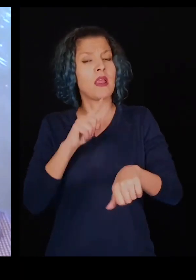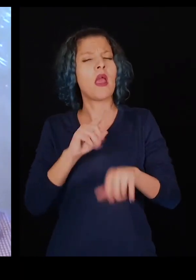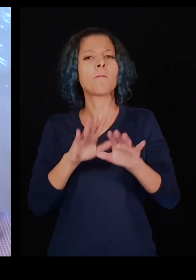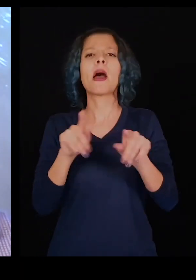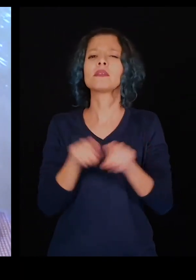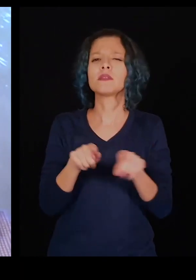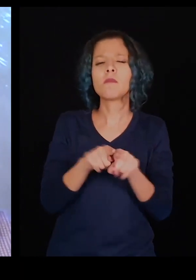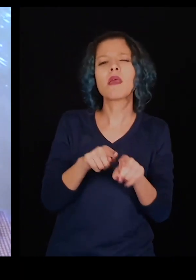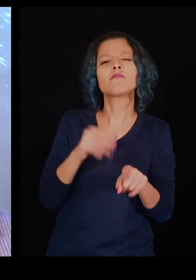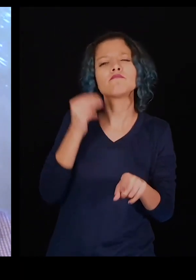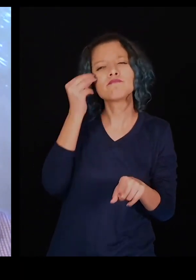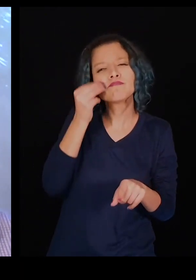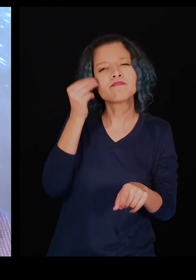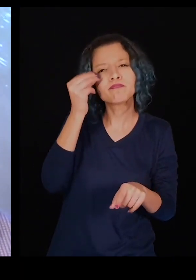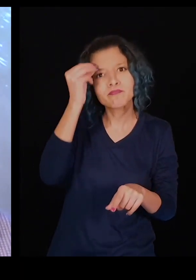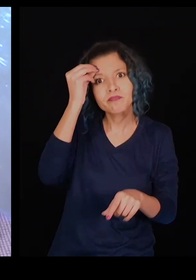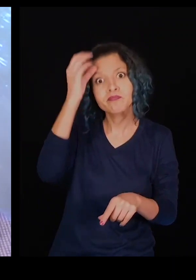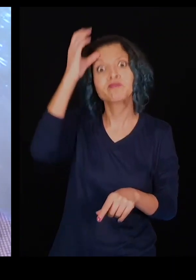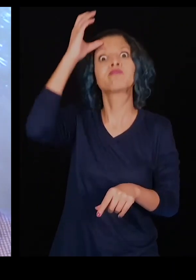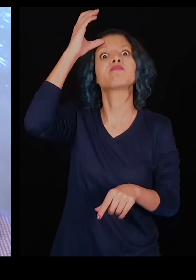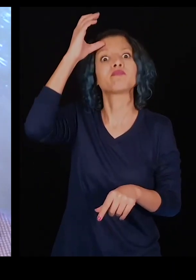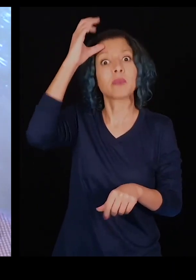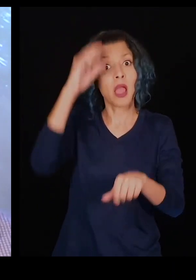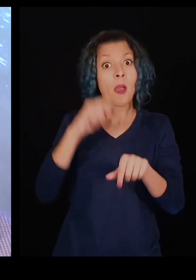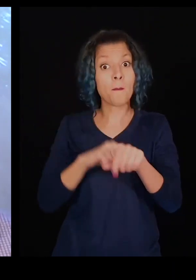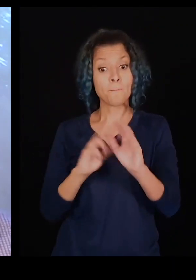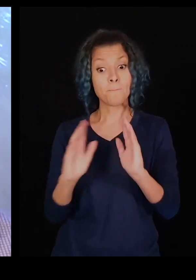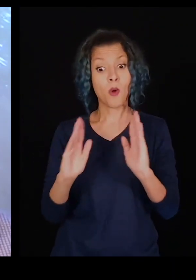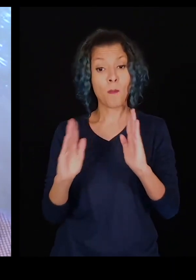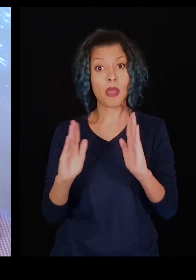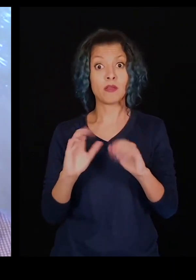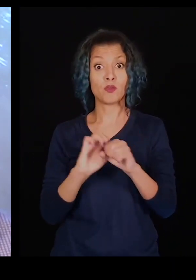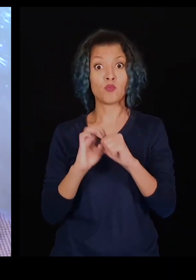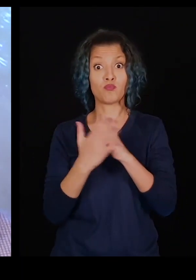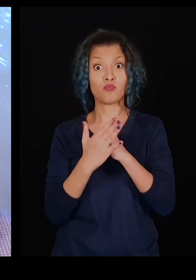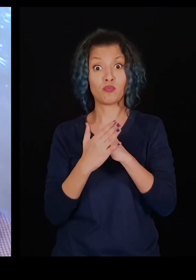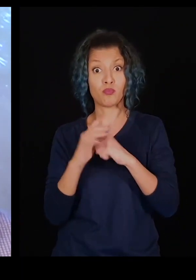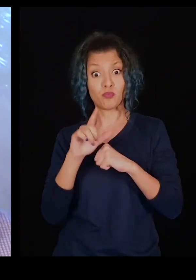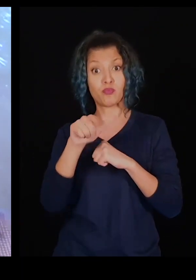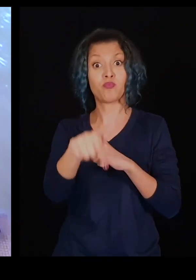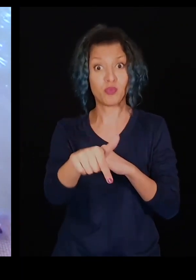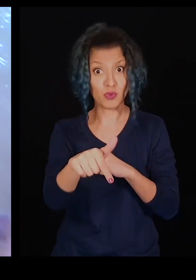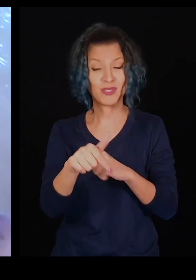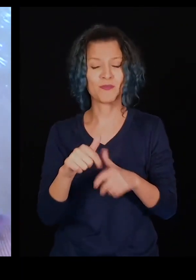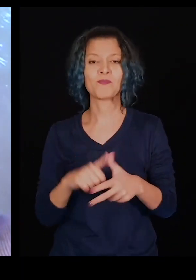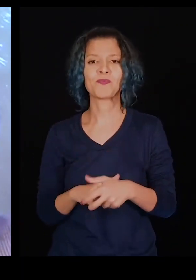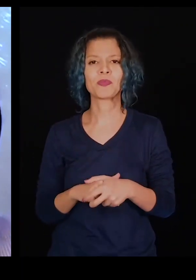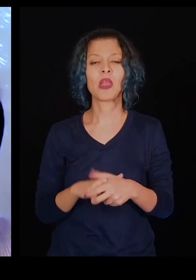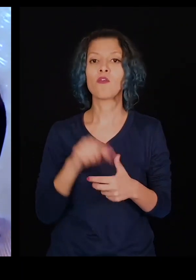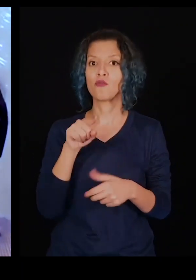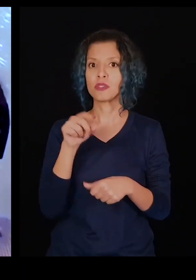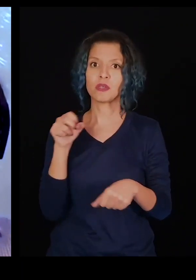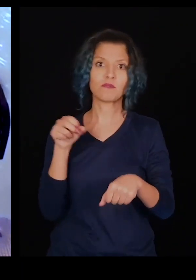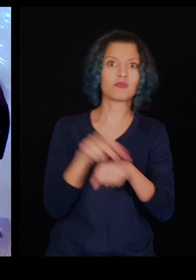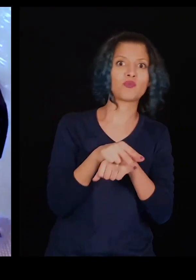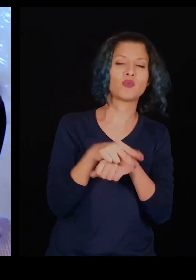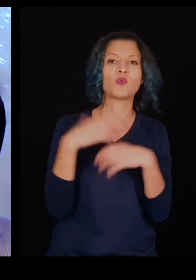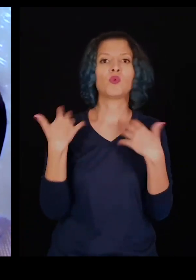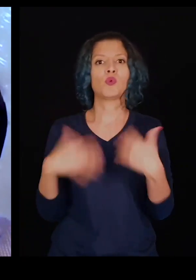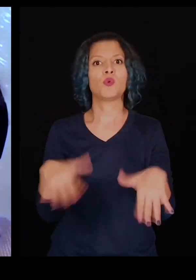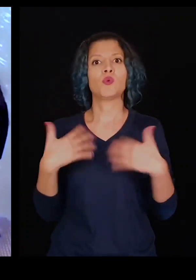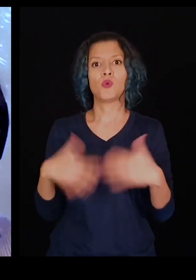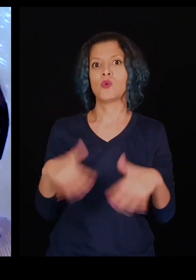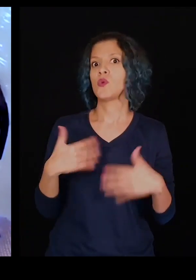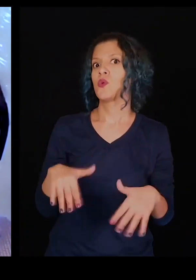Eu sei que você entrou na Vale num momento muito crítico para a empresa, né? Você mal entrou, saindo de uma história